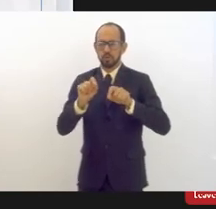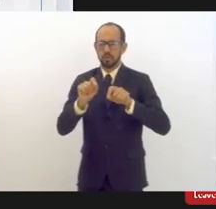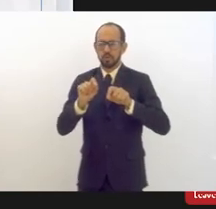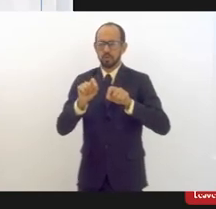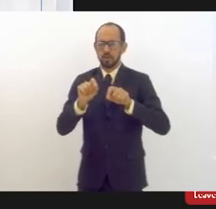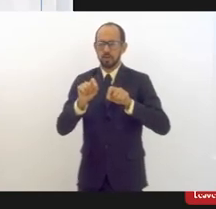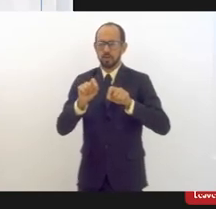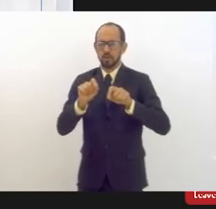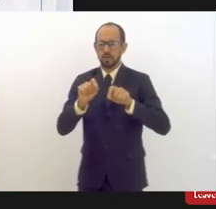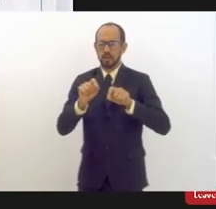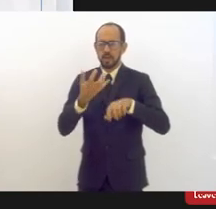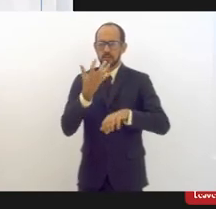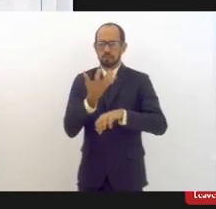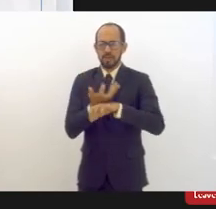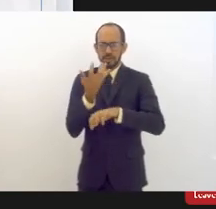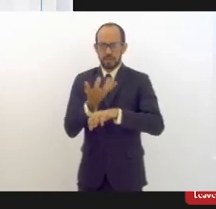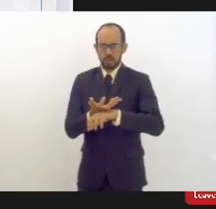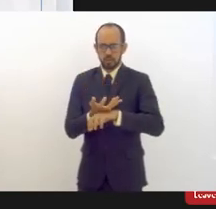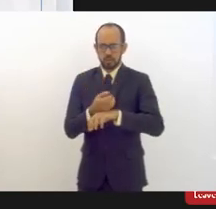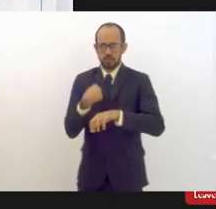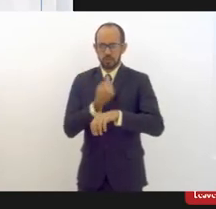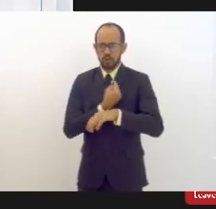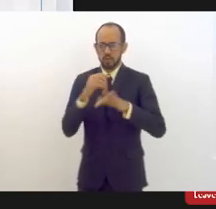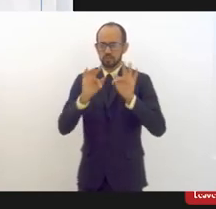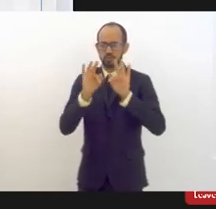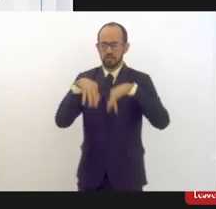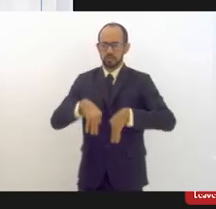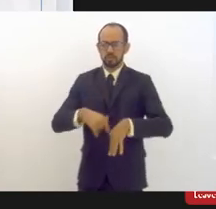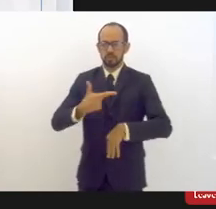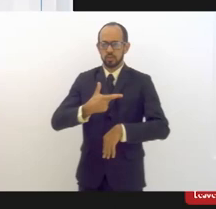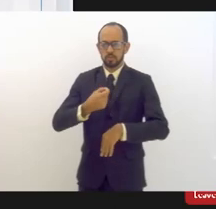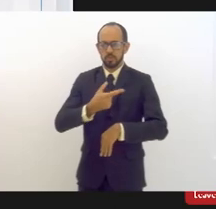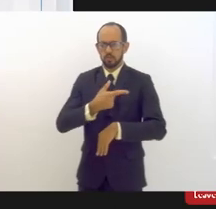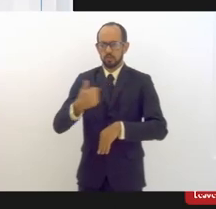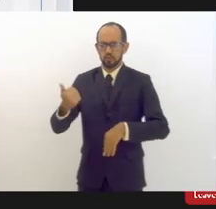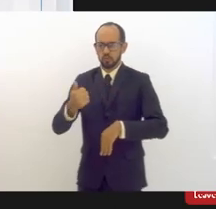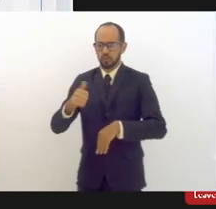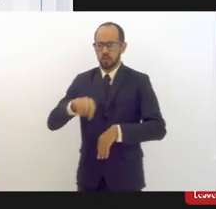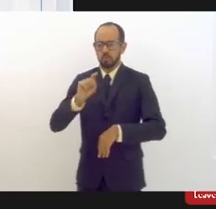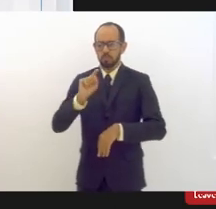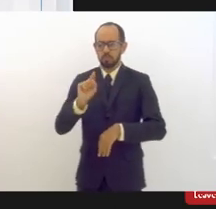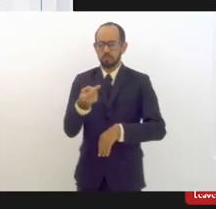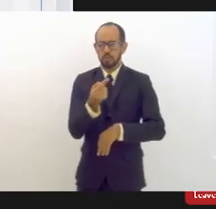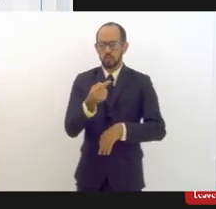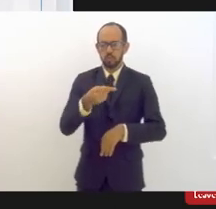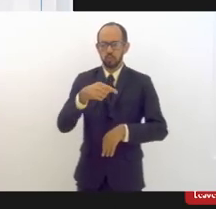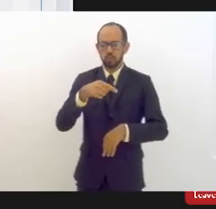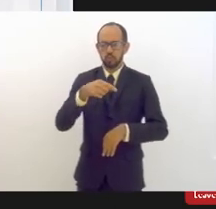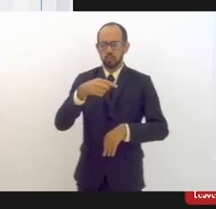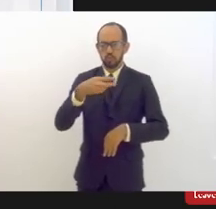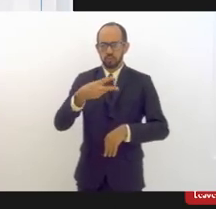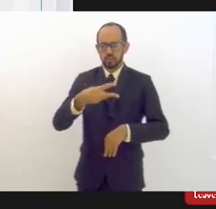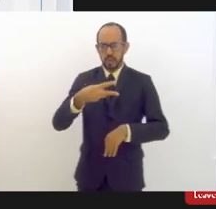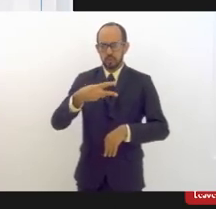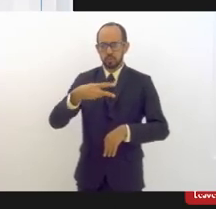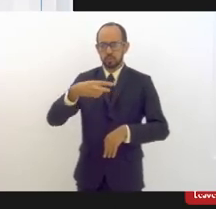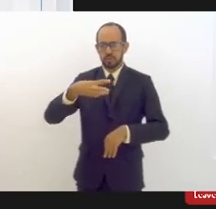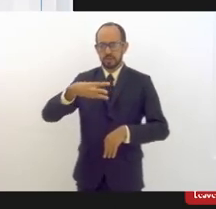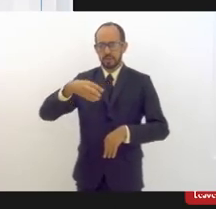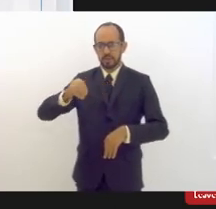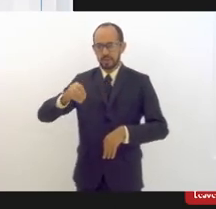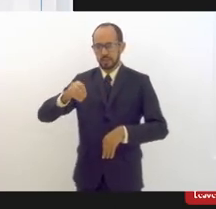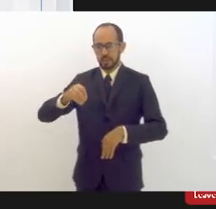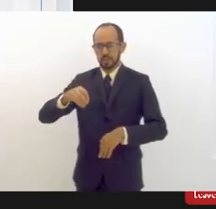matrículas. E aí a gente encerra 2021 com 1.230 unidades escolares. Esse número